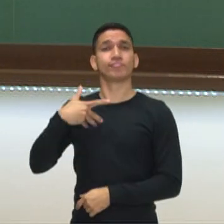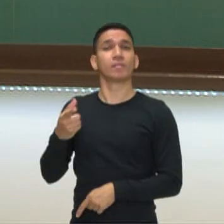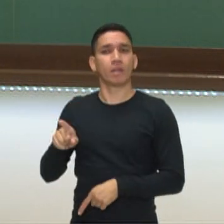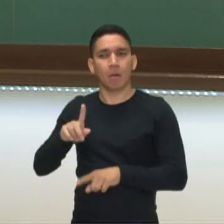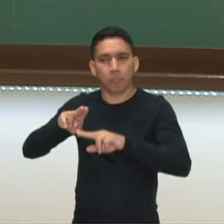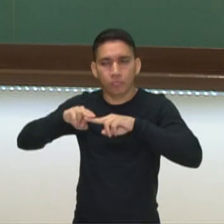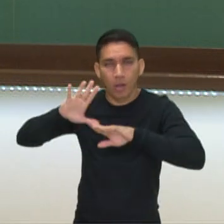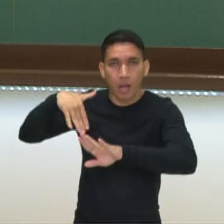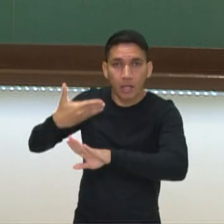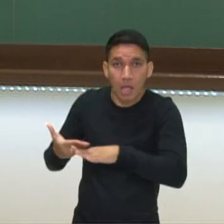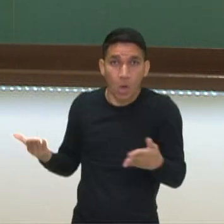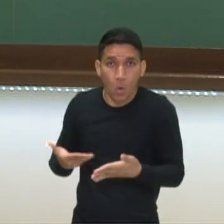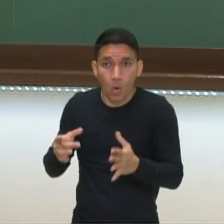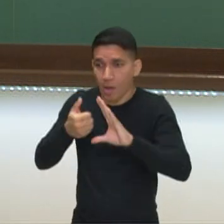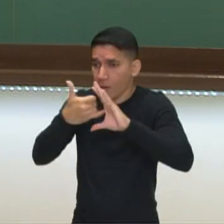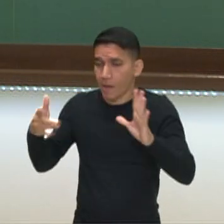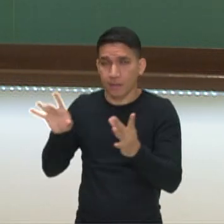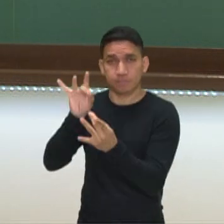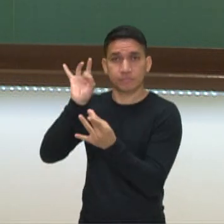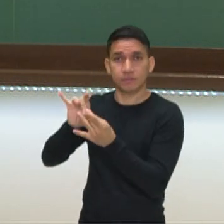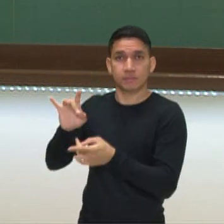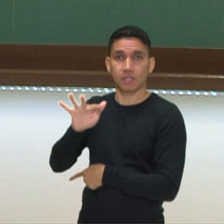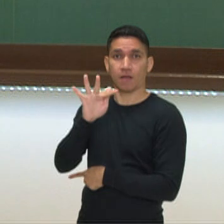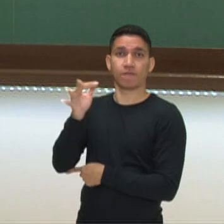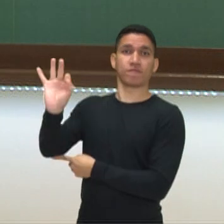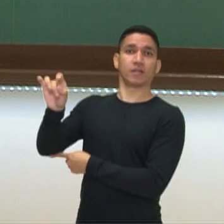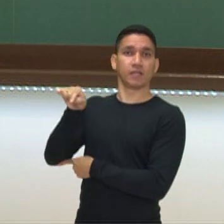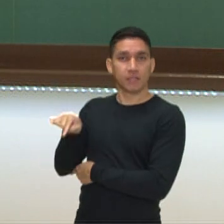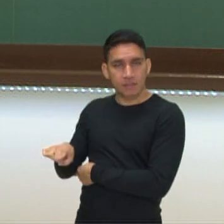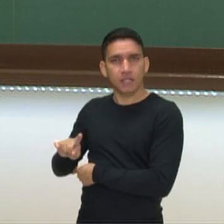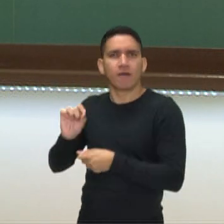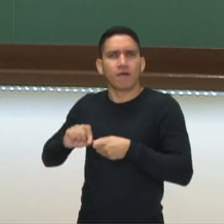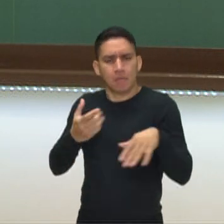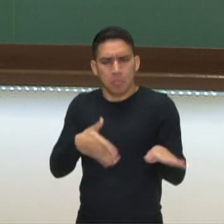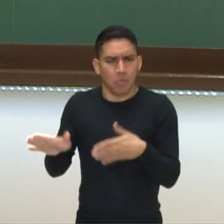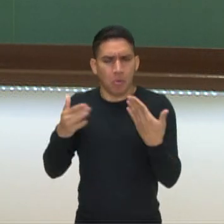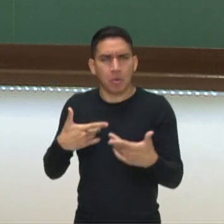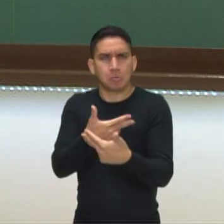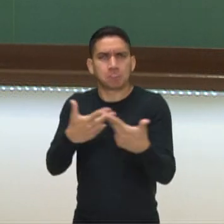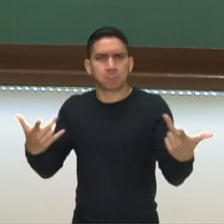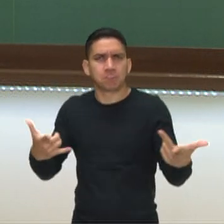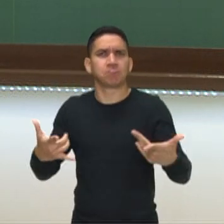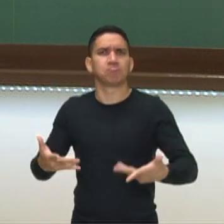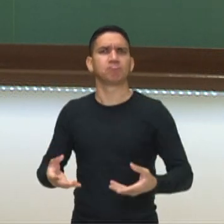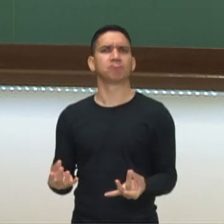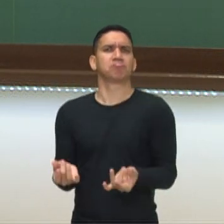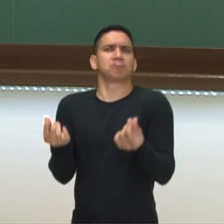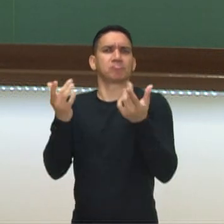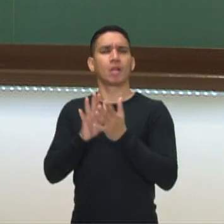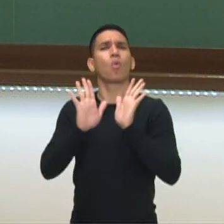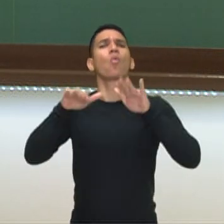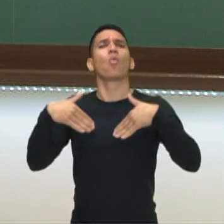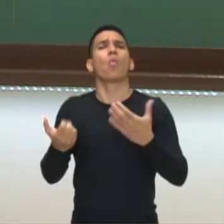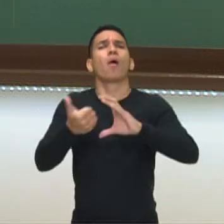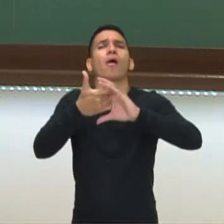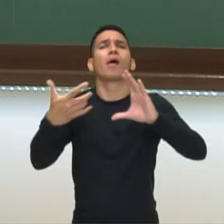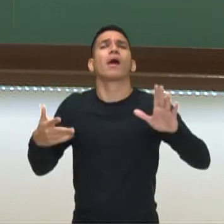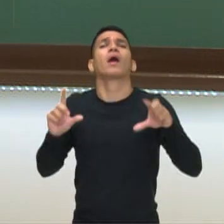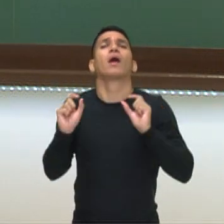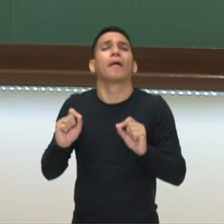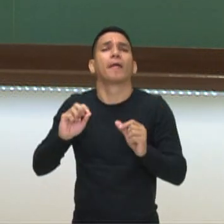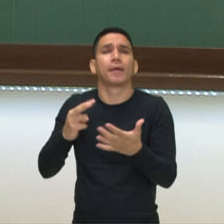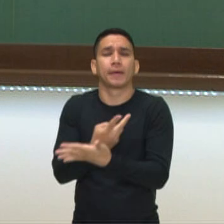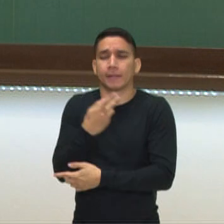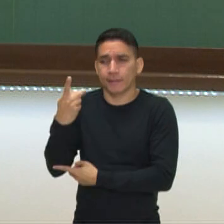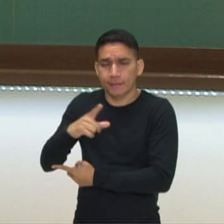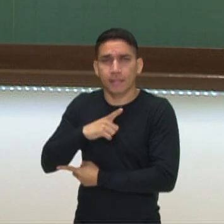característica da França, né? Produzir produtos, artigos de luxo, né? Mas quais eram as características então